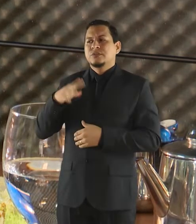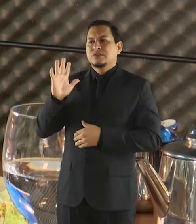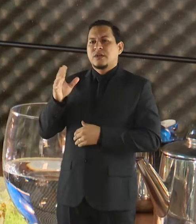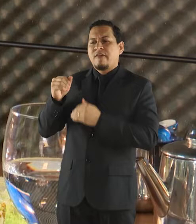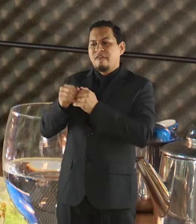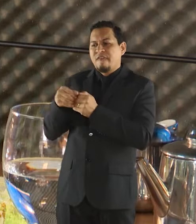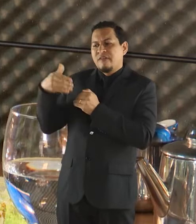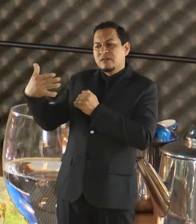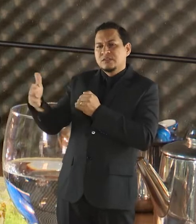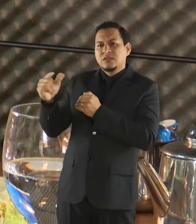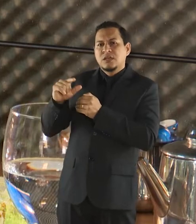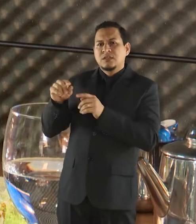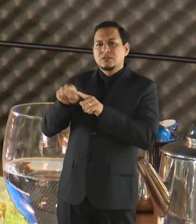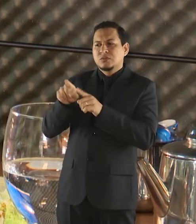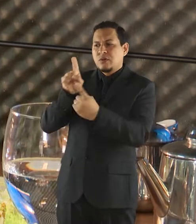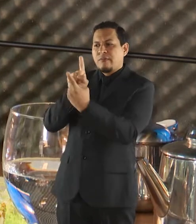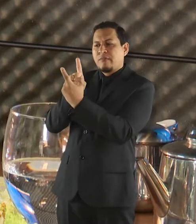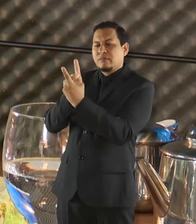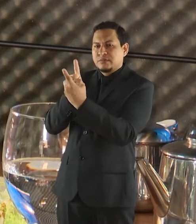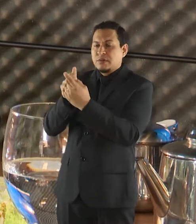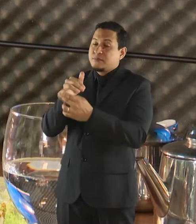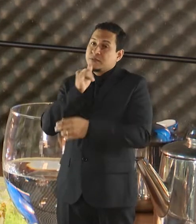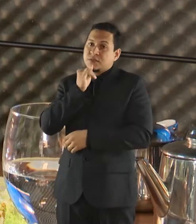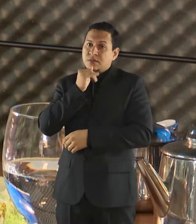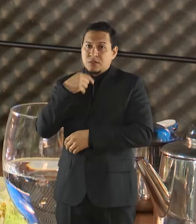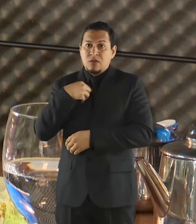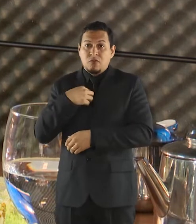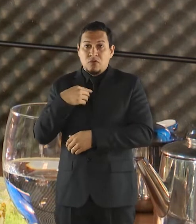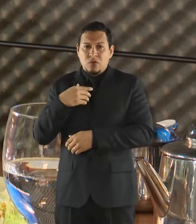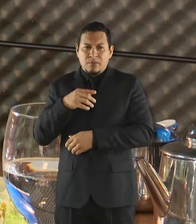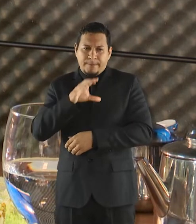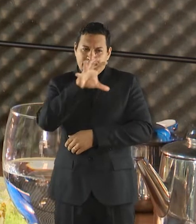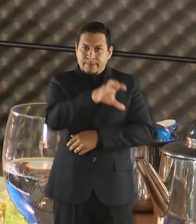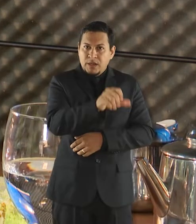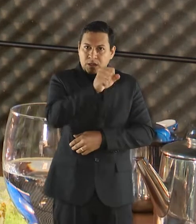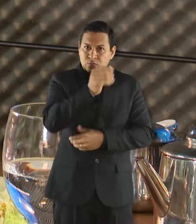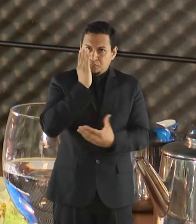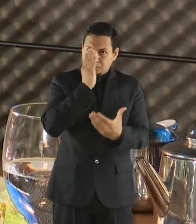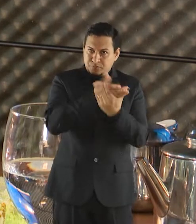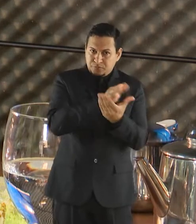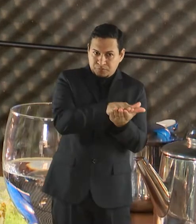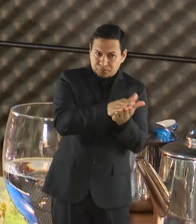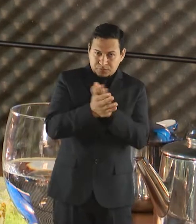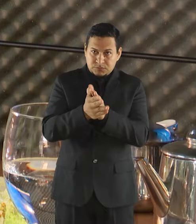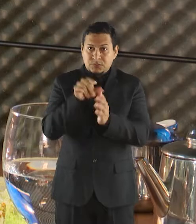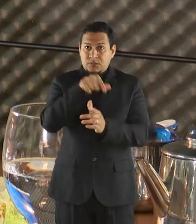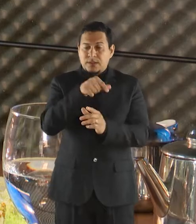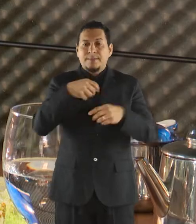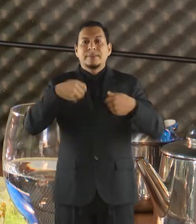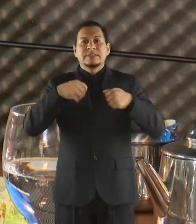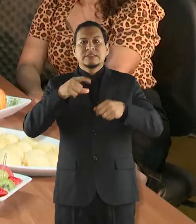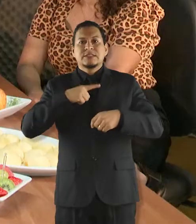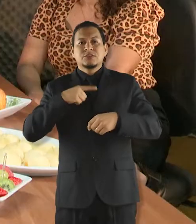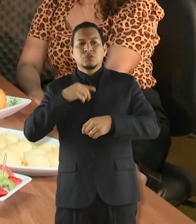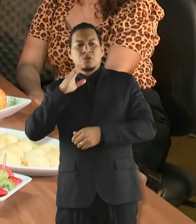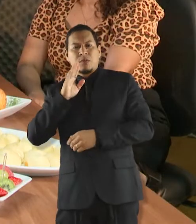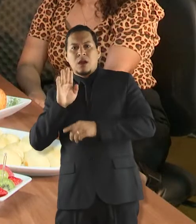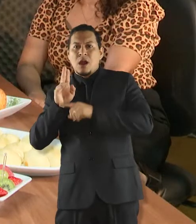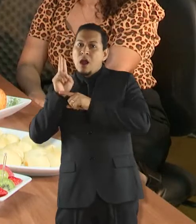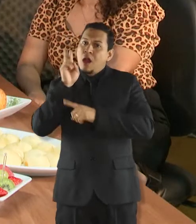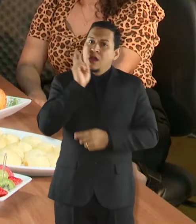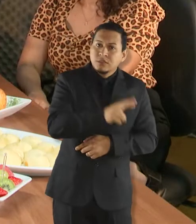bastante afastada do atendimento, né? Eu, por exemplo, vou estudar esse caso porque é um caso atípico e é um caso que precisa de uma